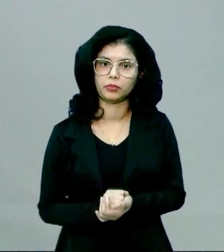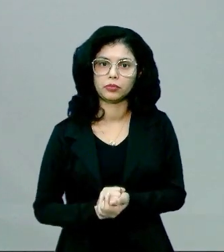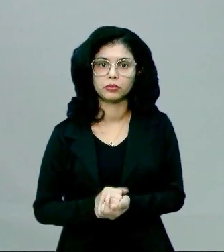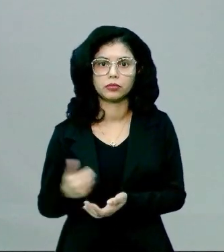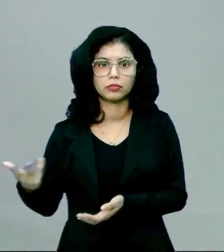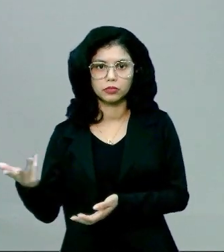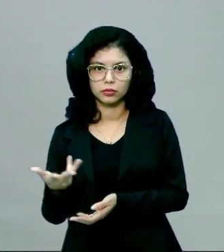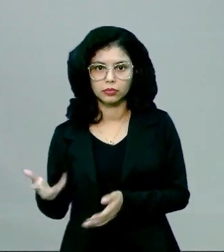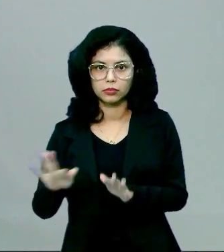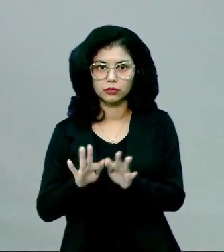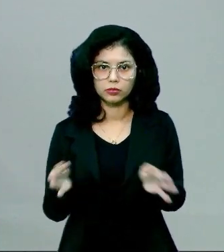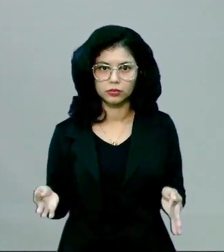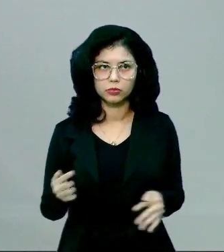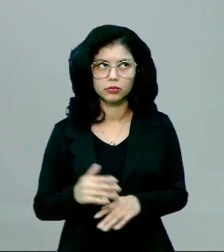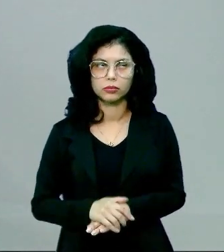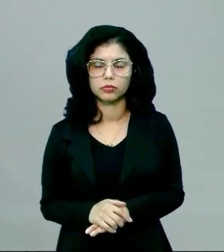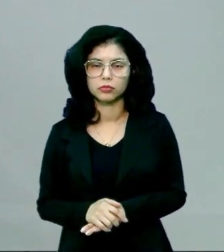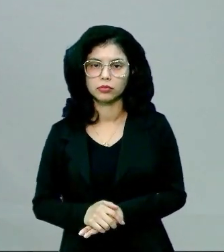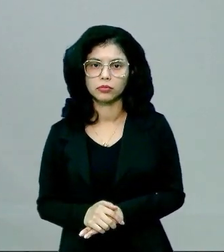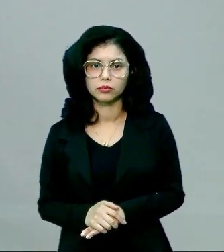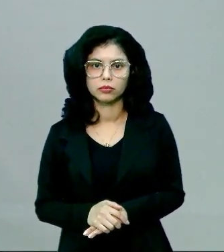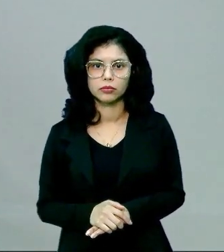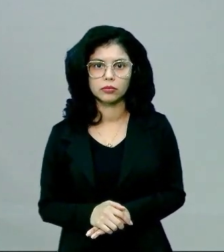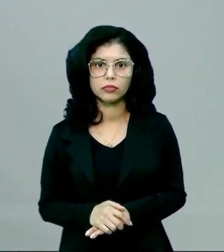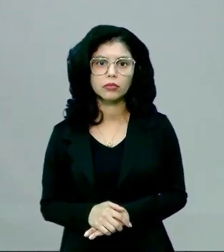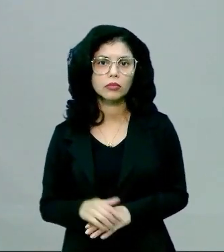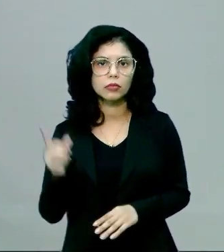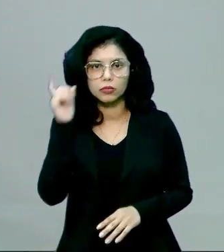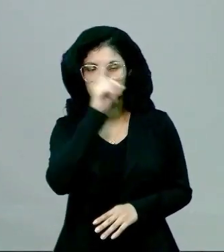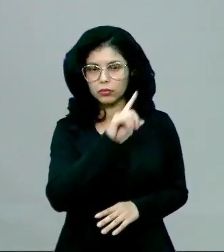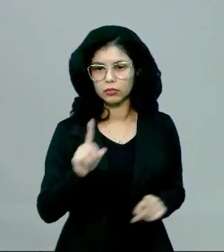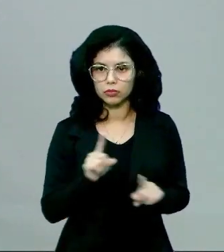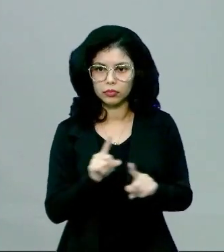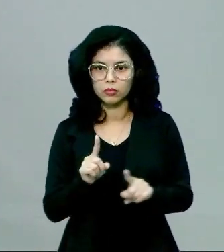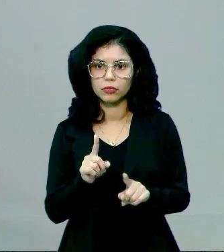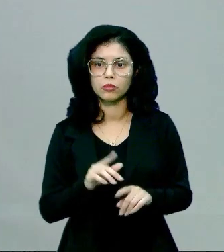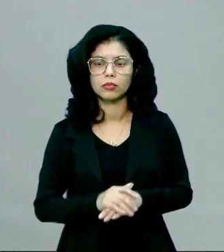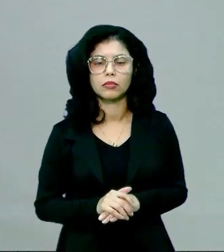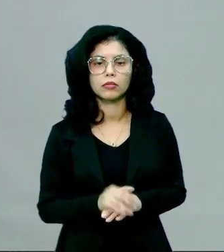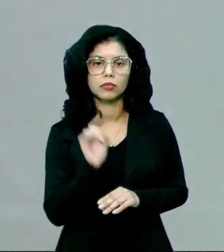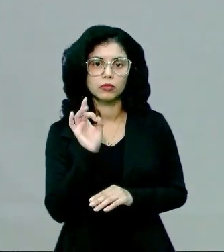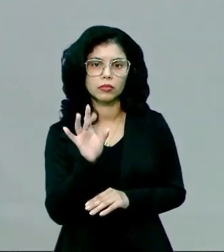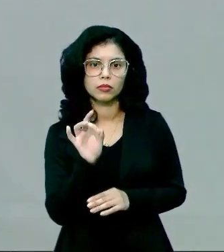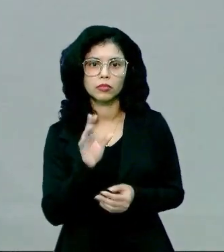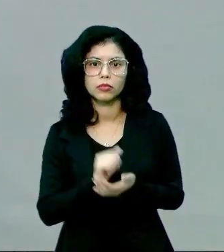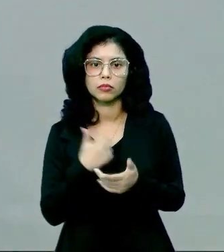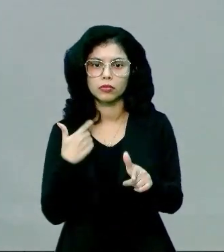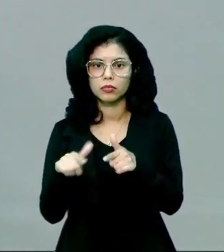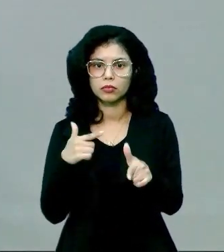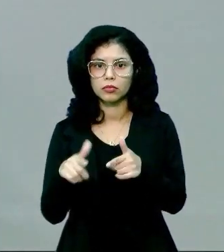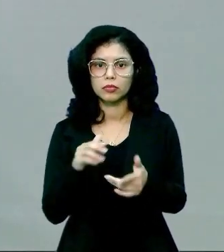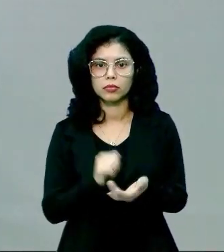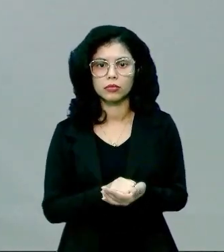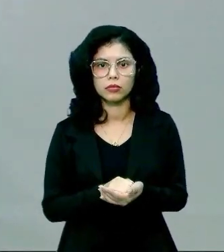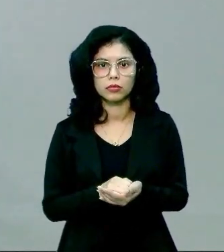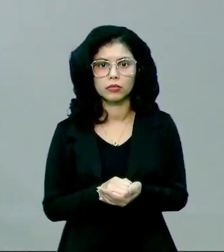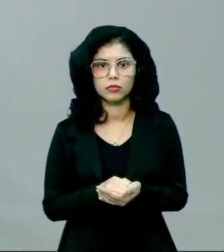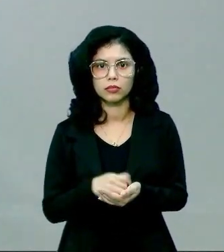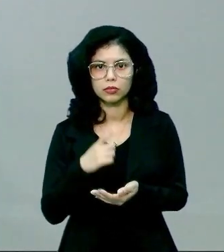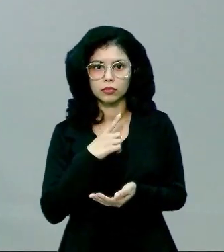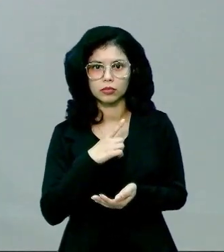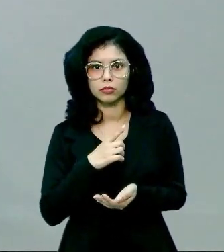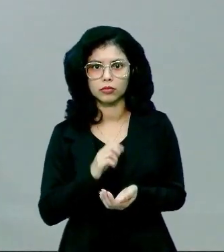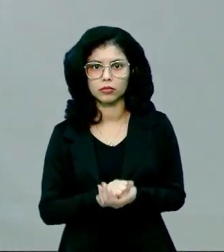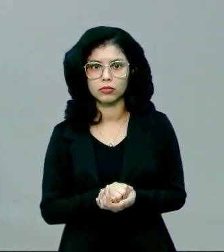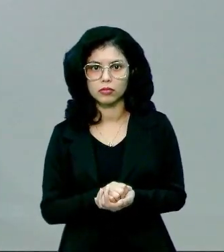ela é básica e simples, tá? Ela não é difícil. É só trabalhar com o que tem.